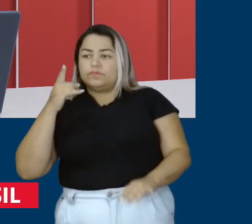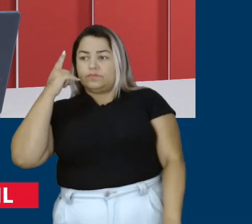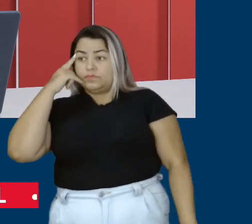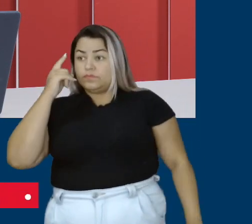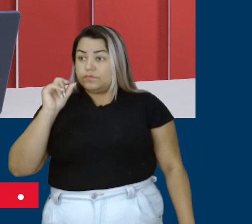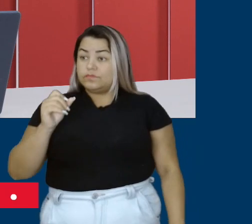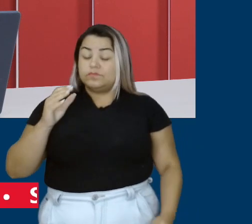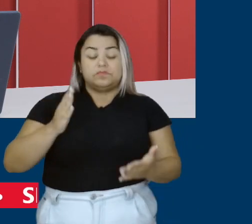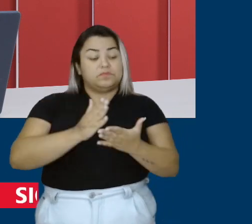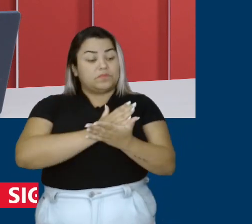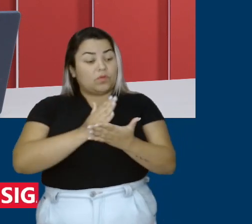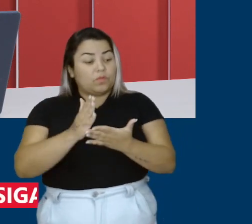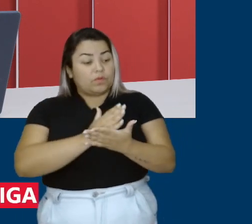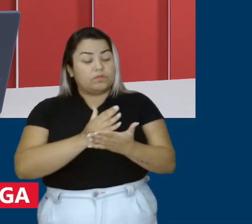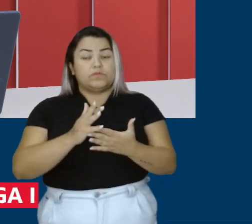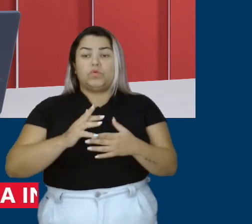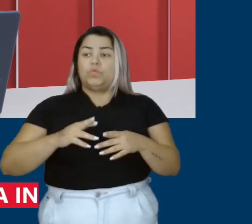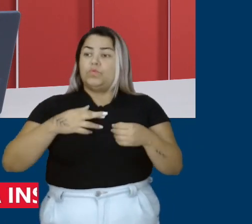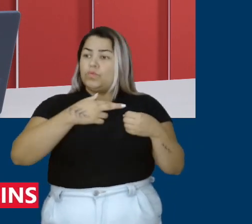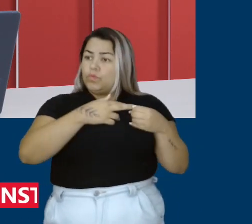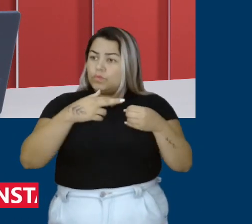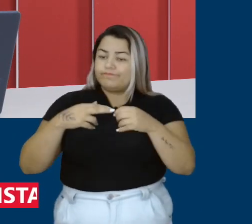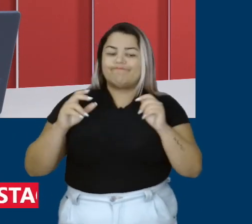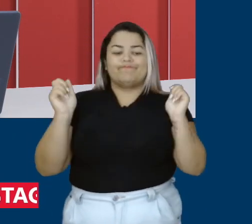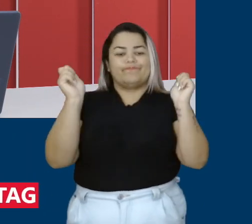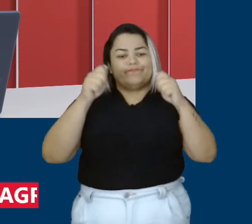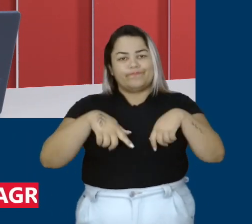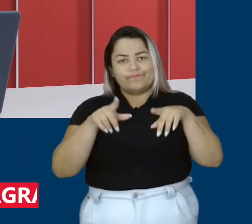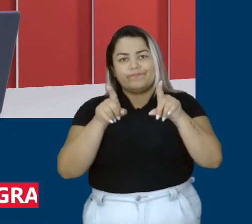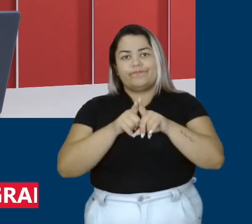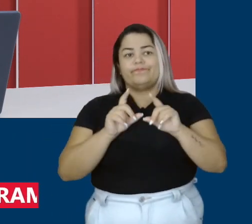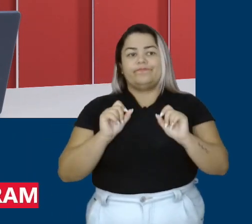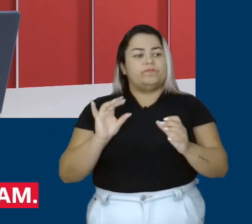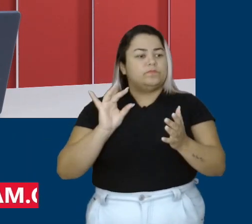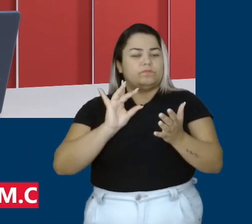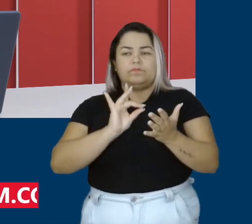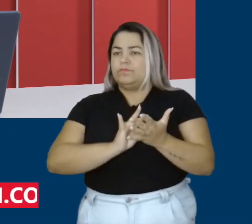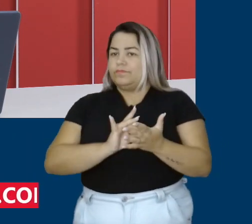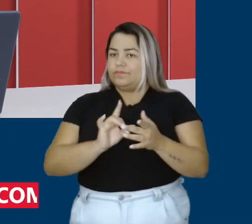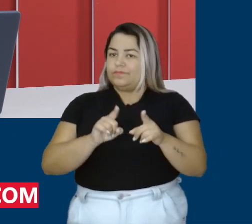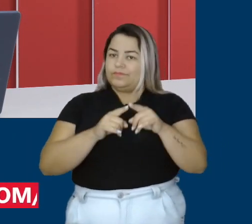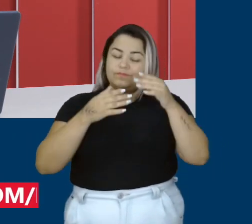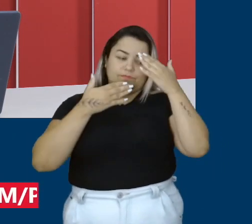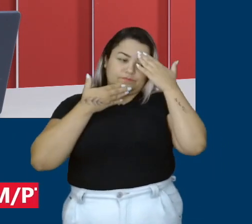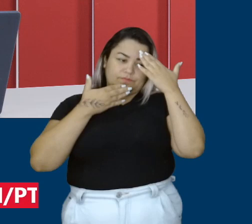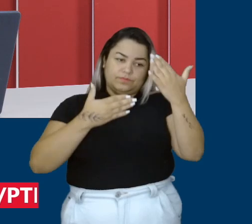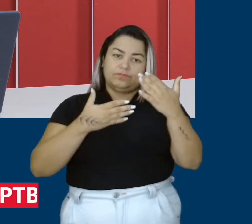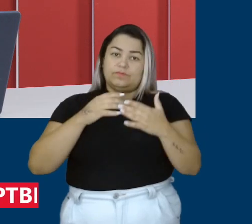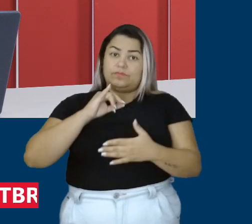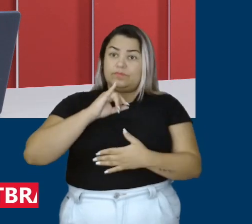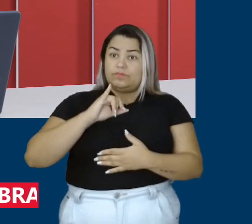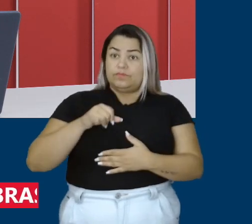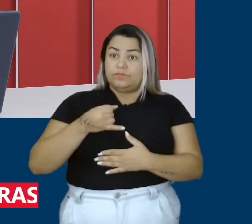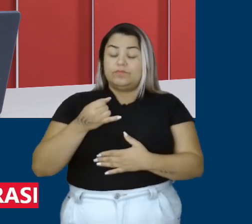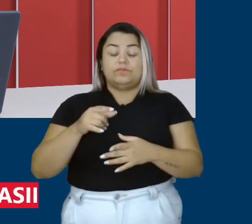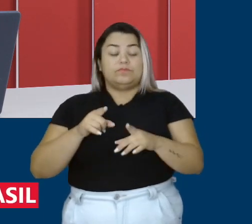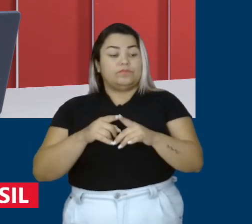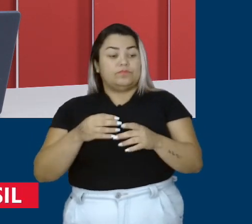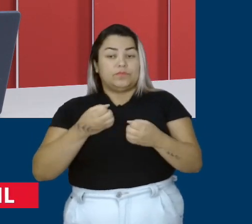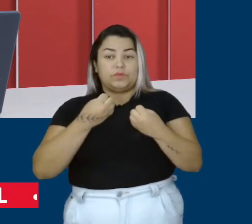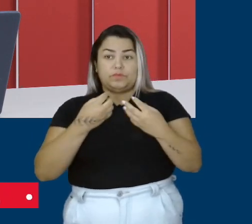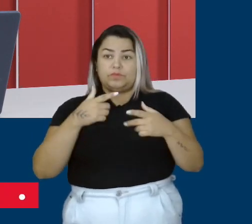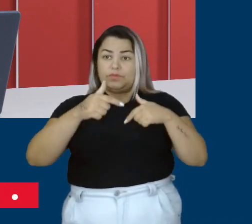que é uma única região que necessita desse aporte, não é verdade. Obrigada pela sua participação mais uma vez aqui com a gente, bom